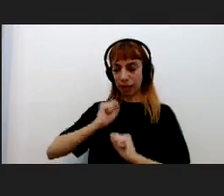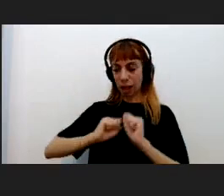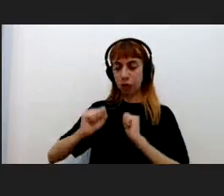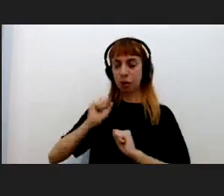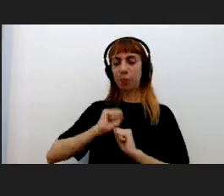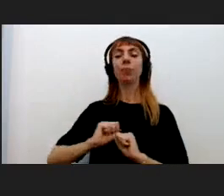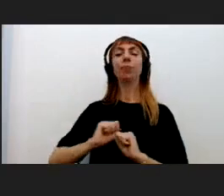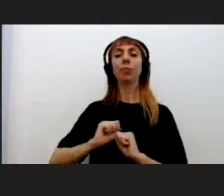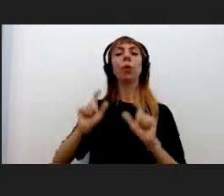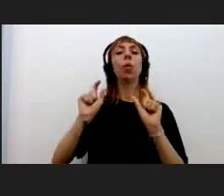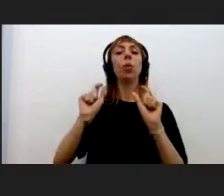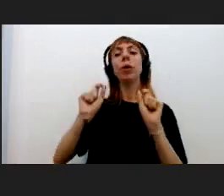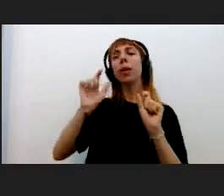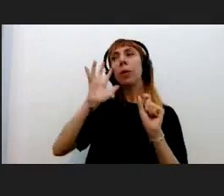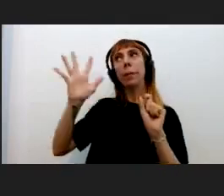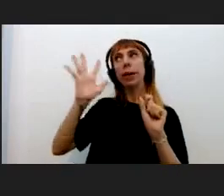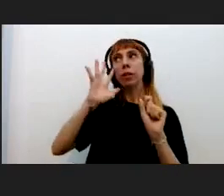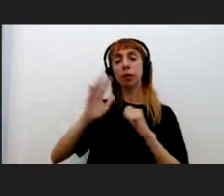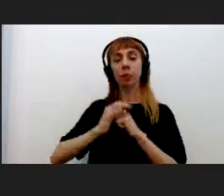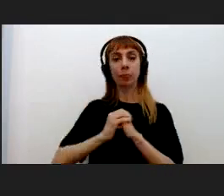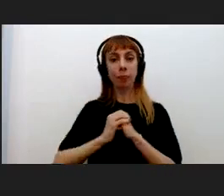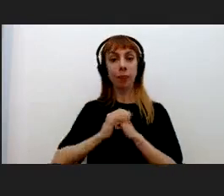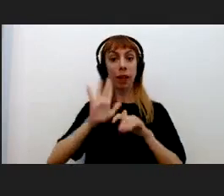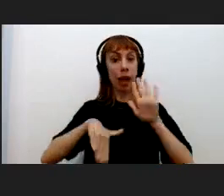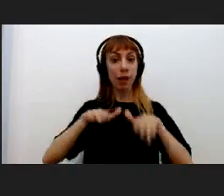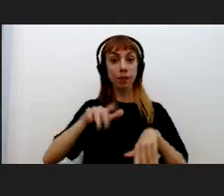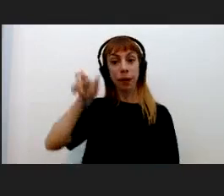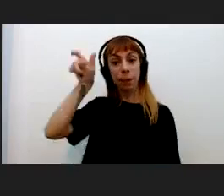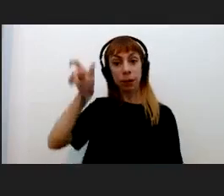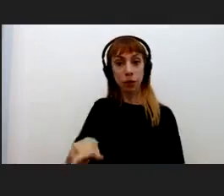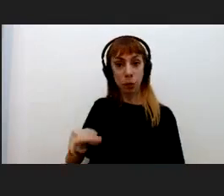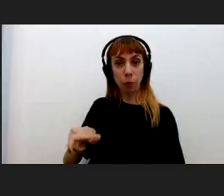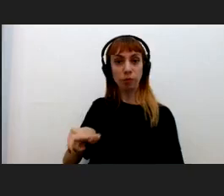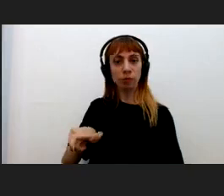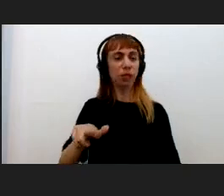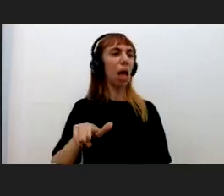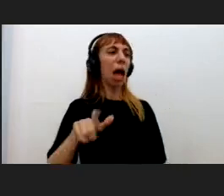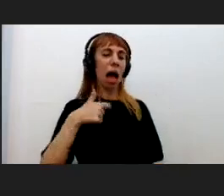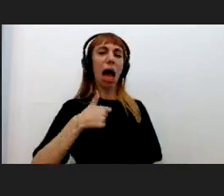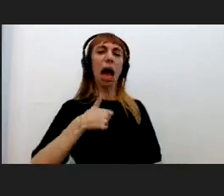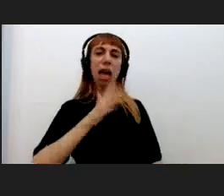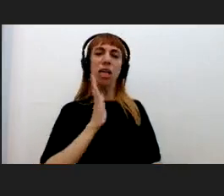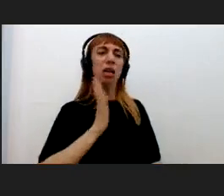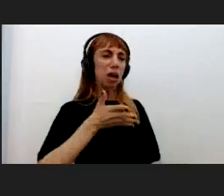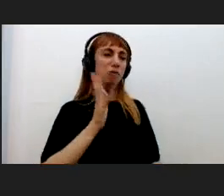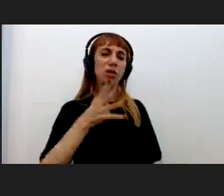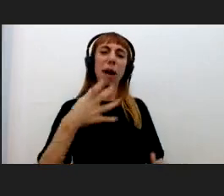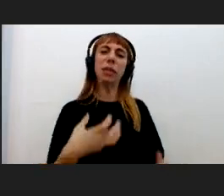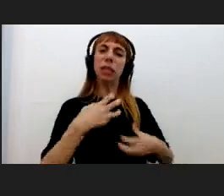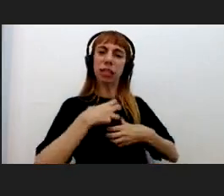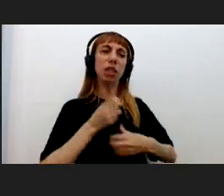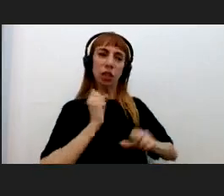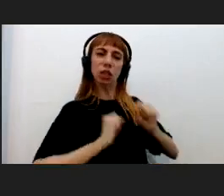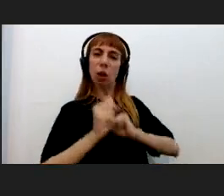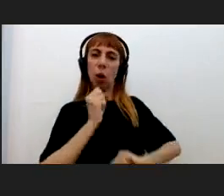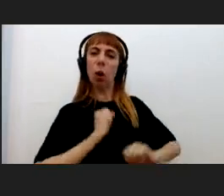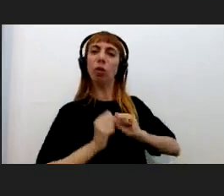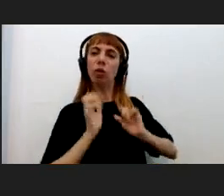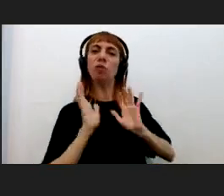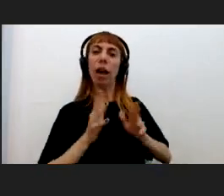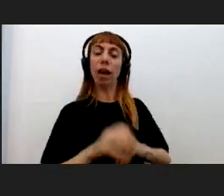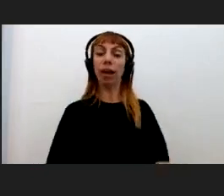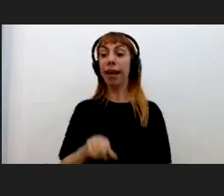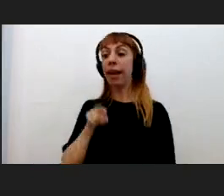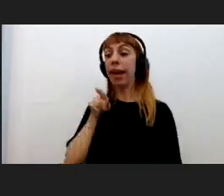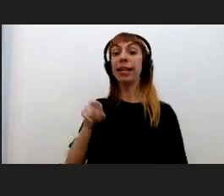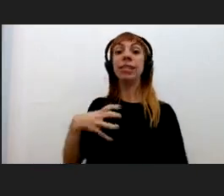pessoa que já denominou alguma vez ter se sentido ansiosa, ela muito provavelmente sentiu um corpo